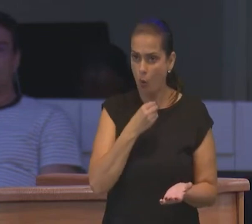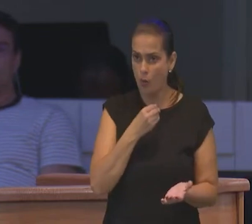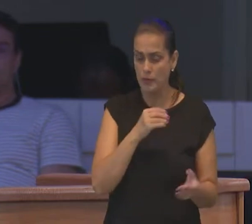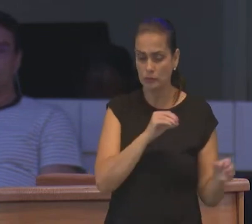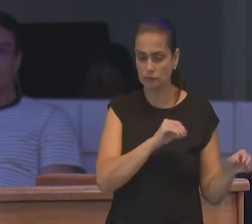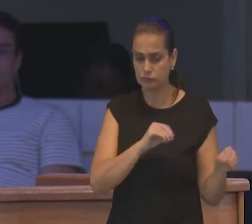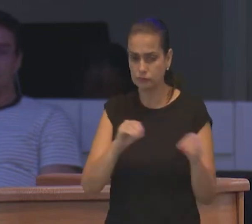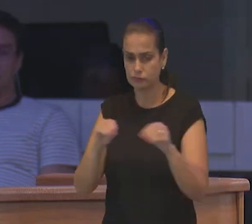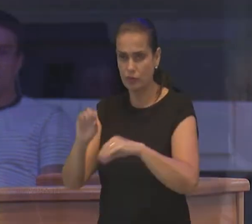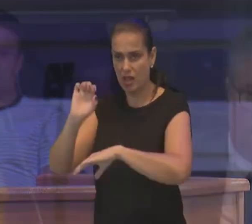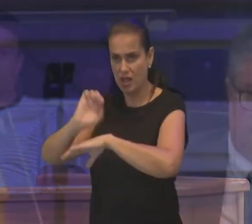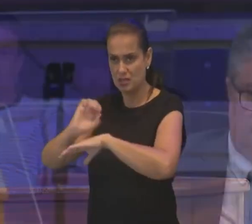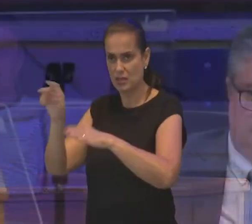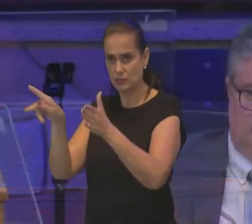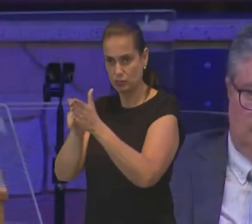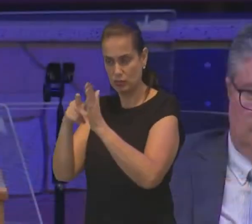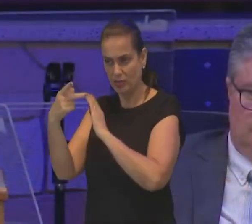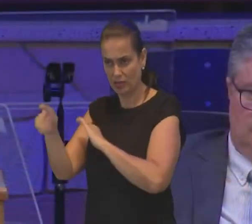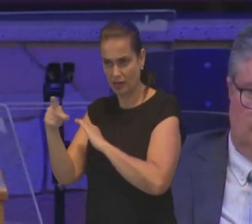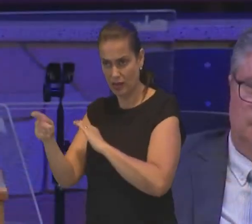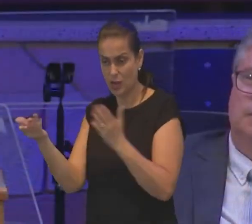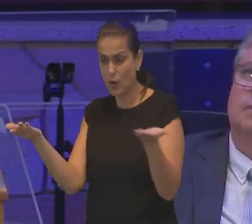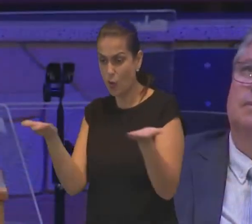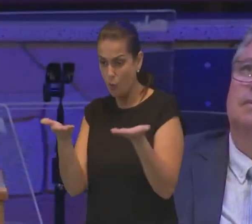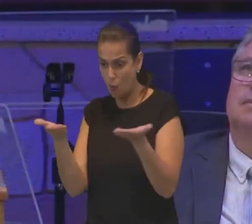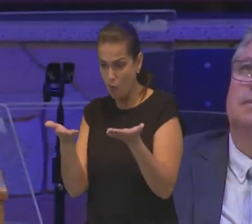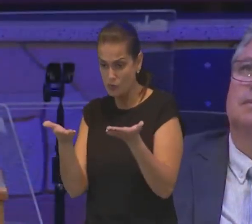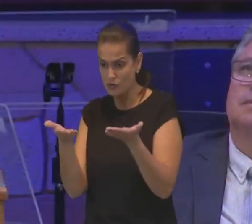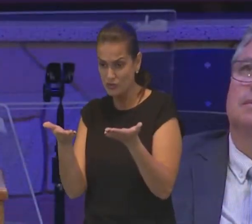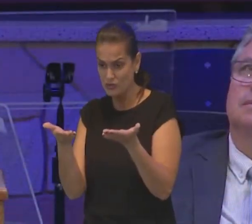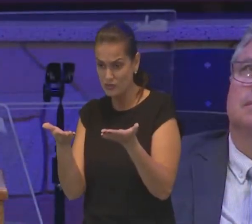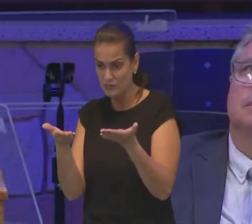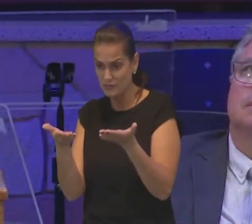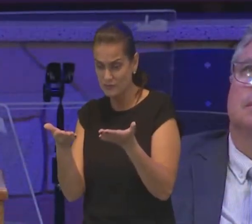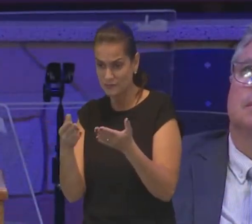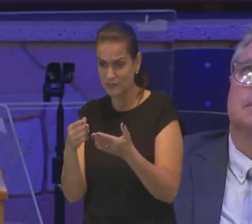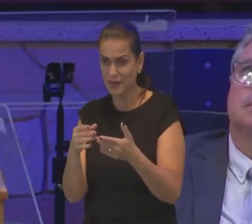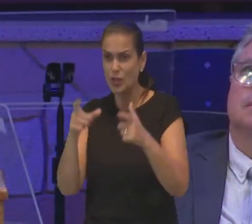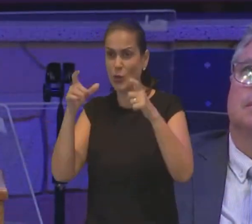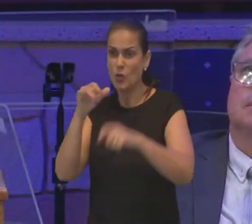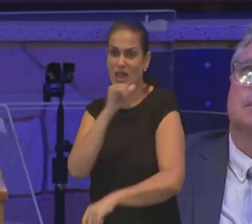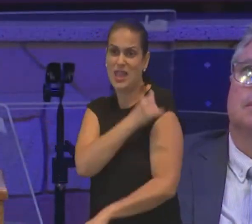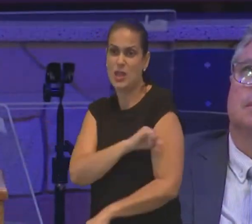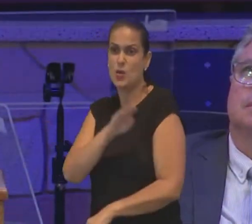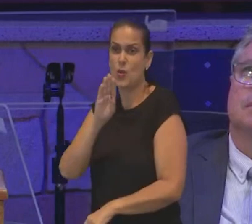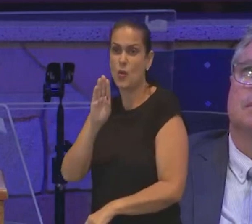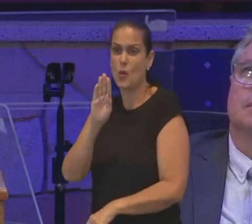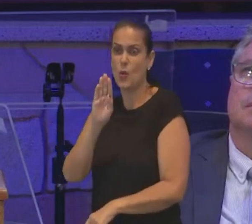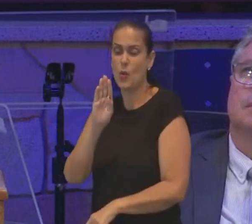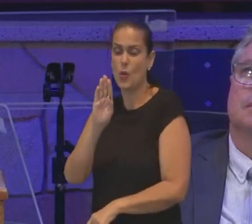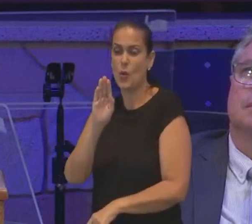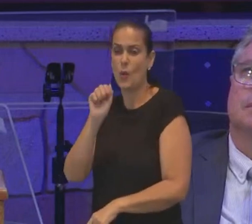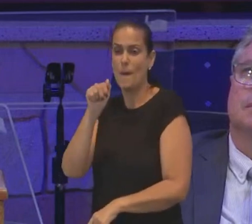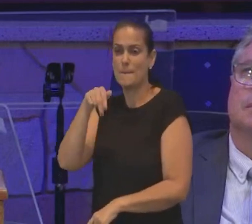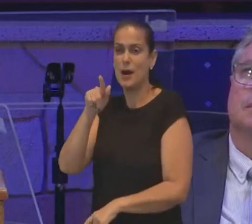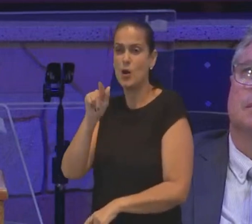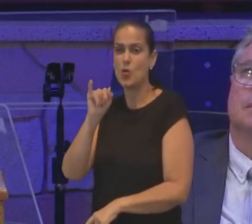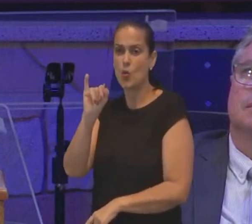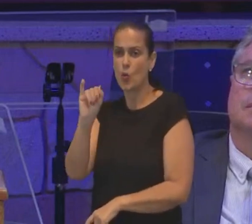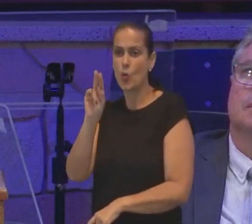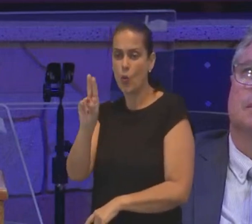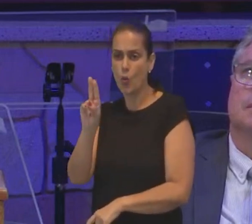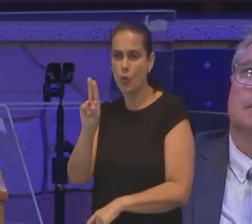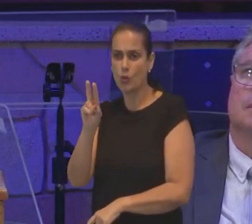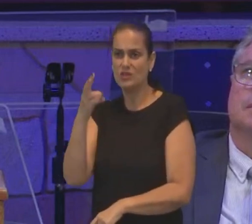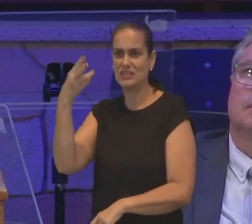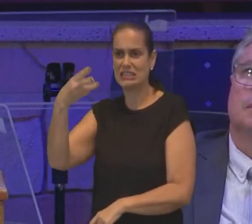dele. Mauri hoje se encontra dentro de Bangu 3. Bangu 3 é uma ala só de